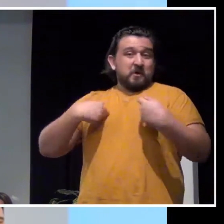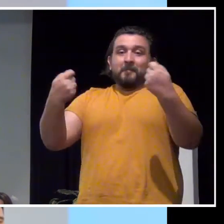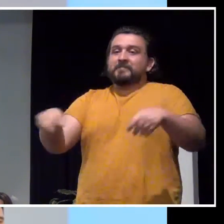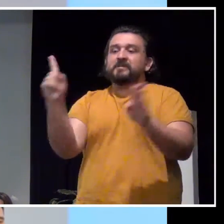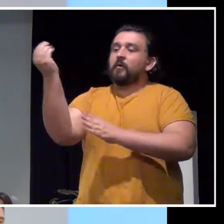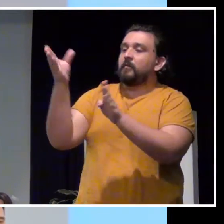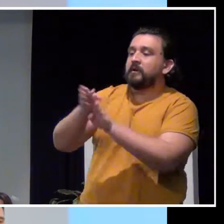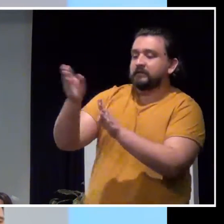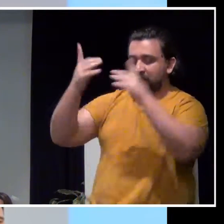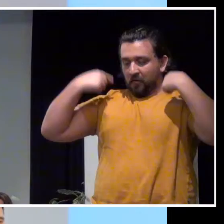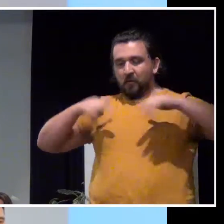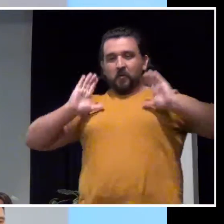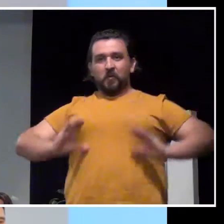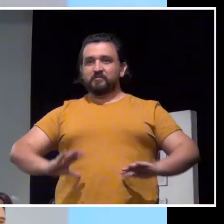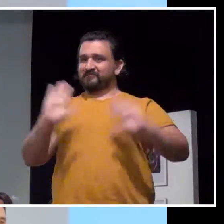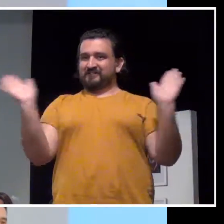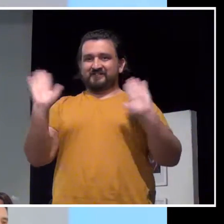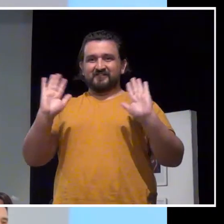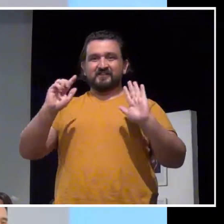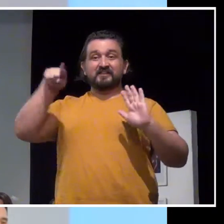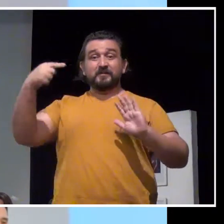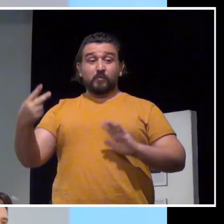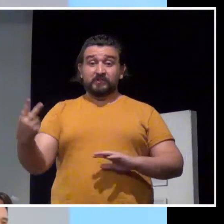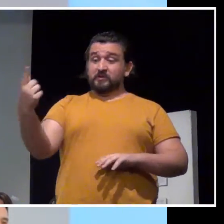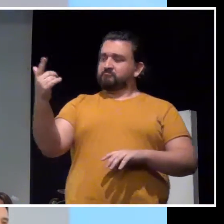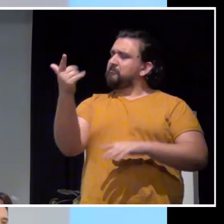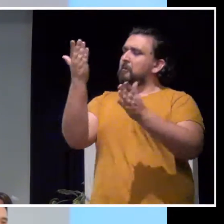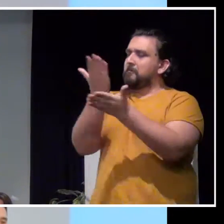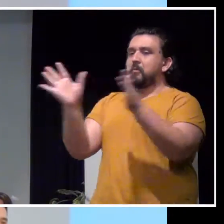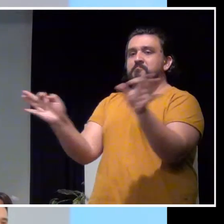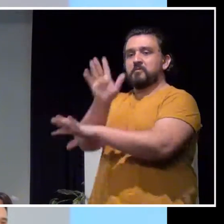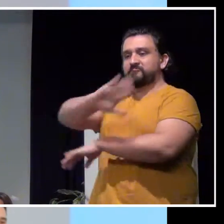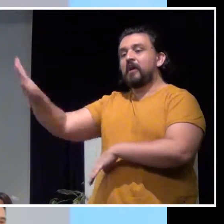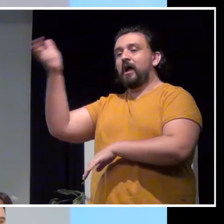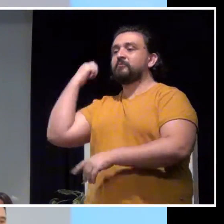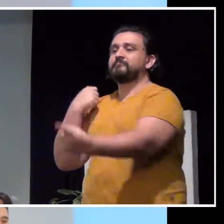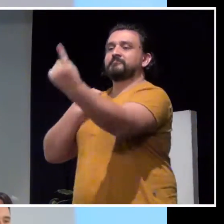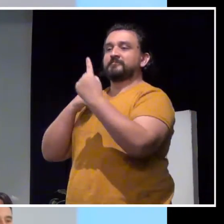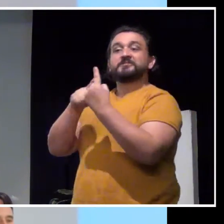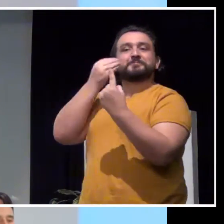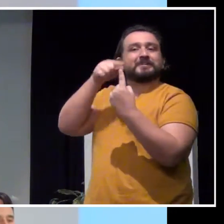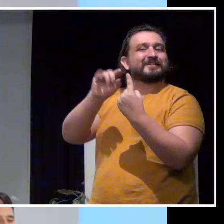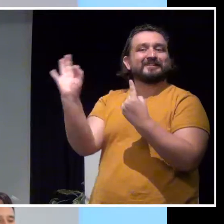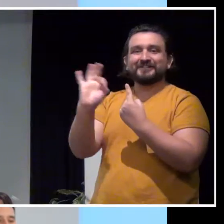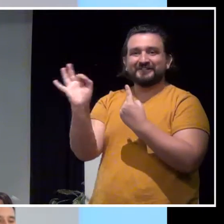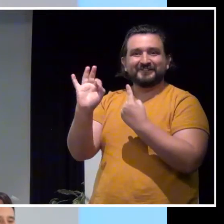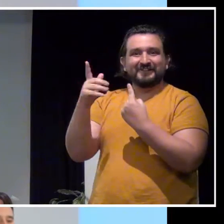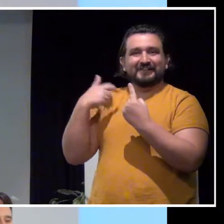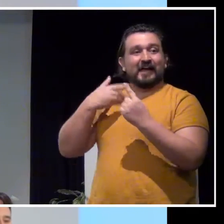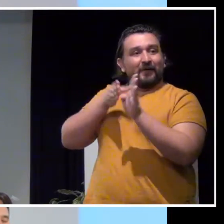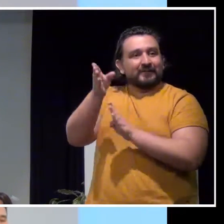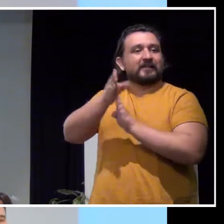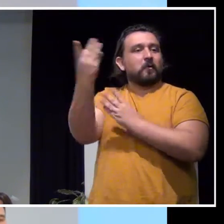precisava orientar ele diante das câmeras, eu só percebi isso no segundo, que no segundo eu precisava, além de orientar